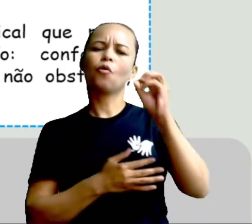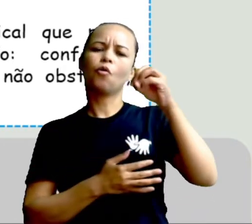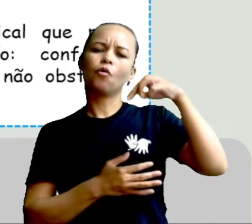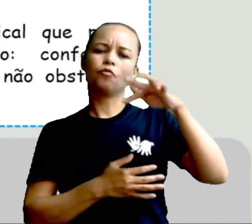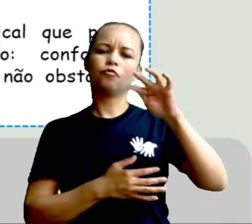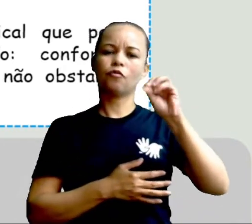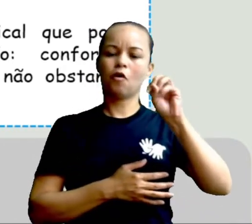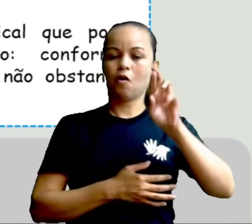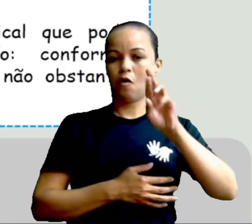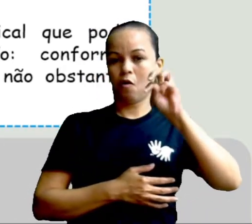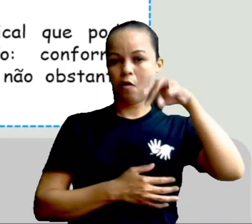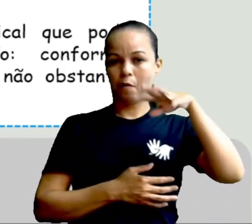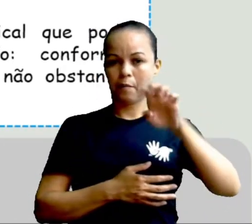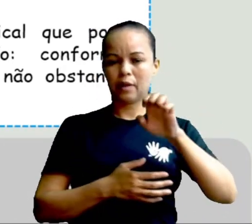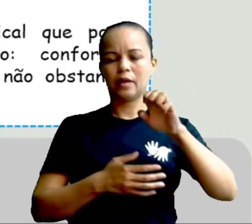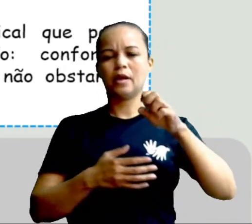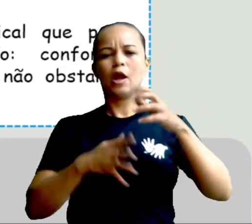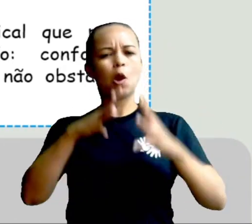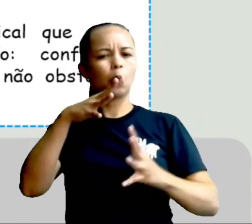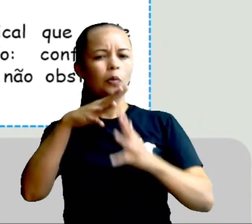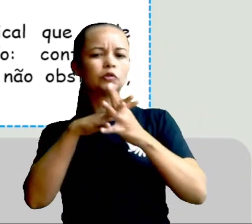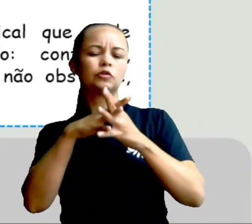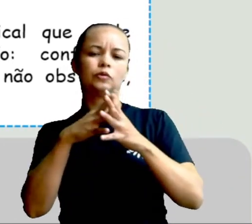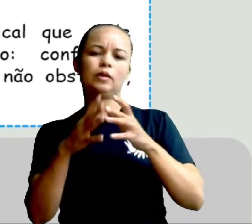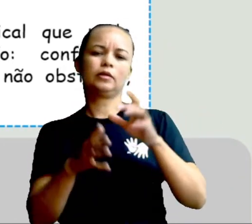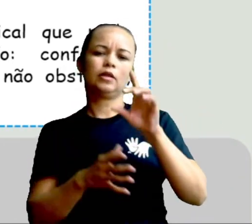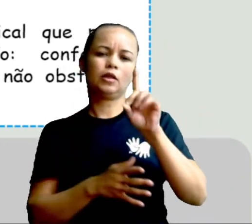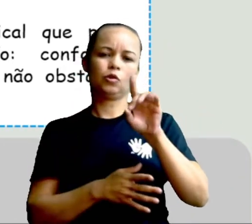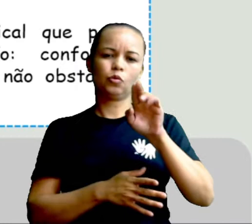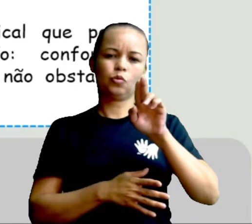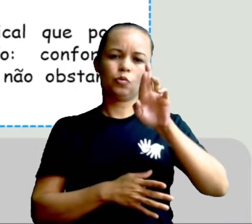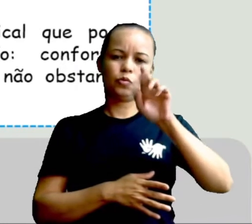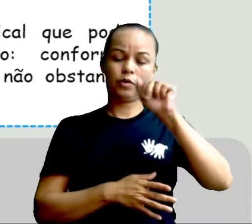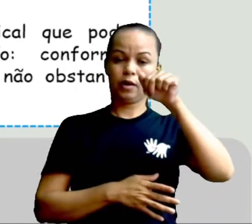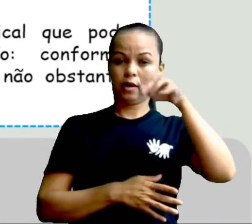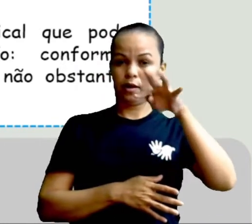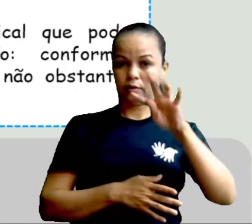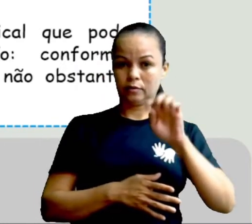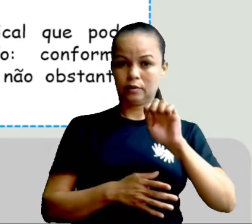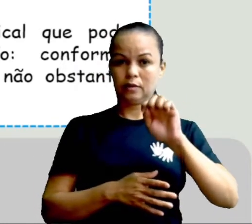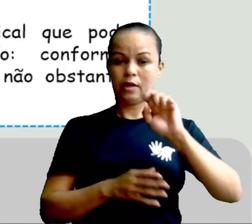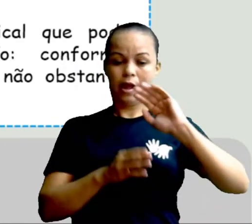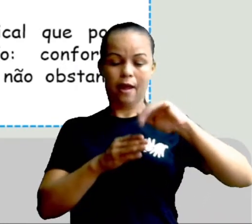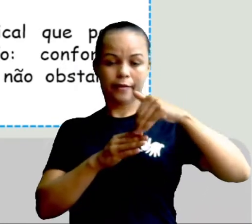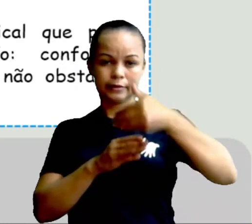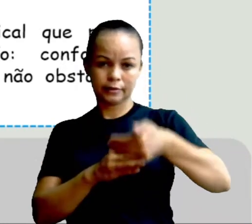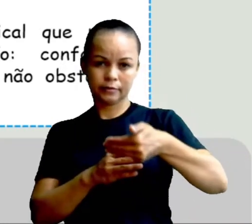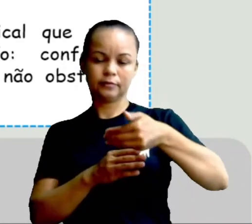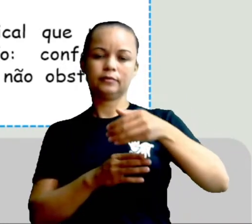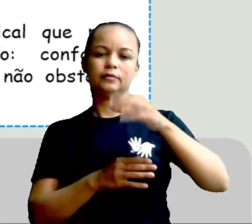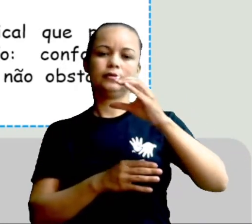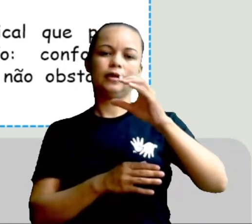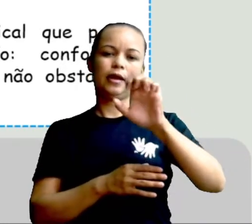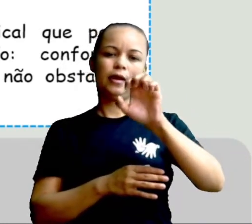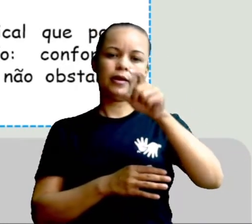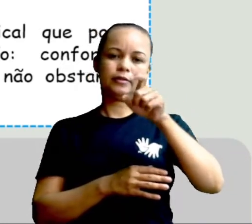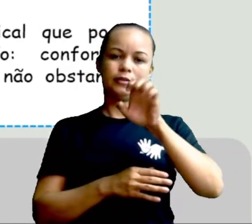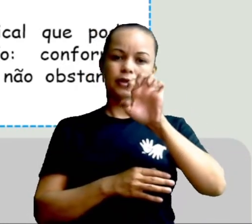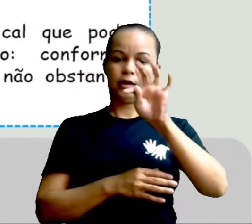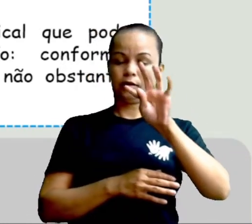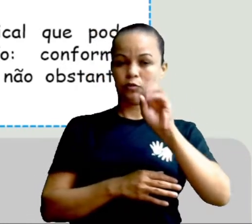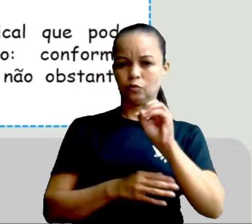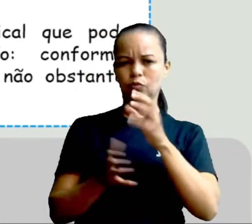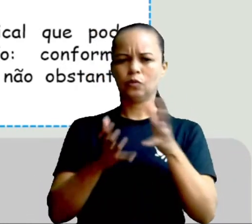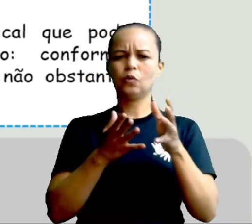conforme, consoante, durante, exceto, fora, mediante,